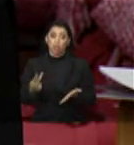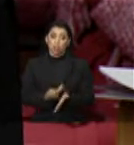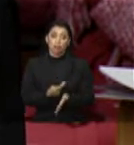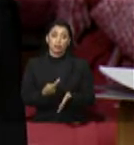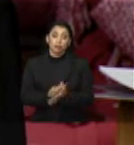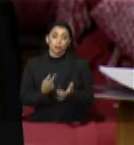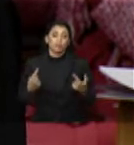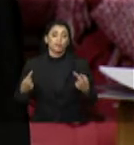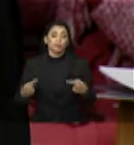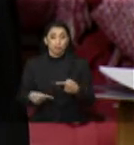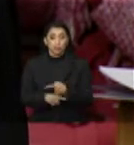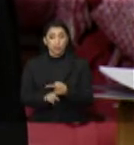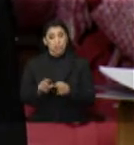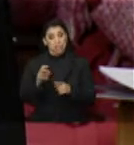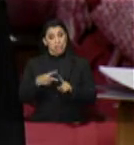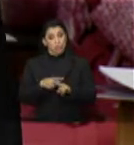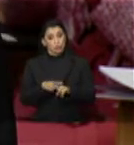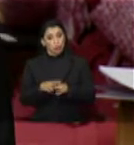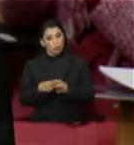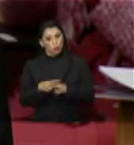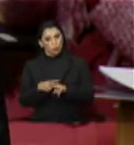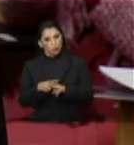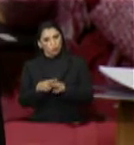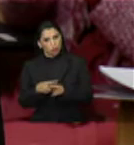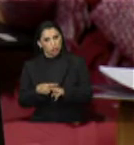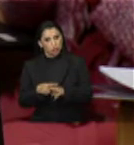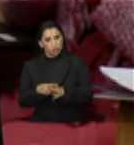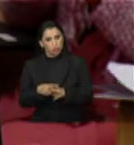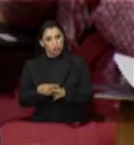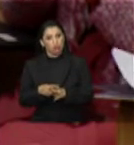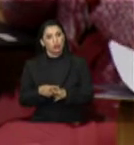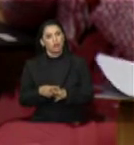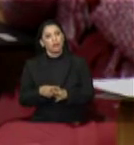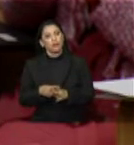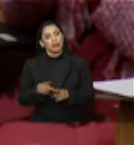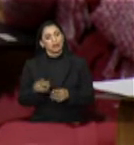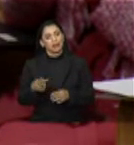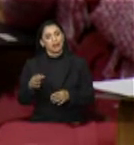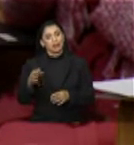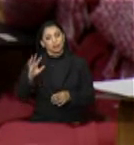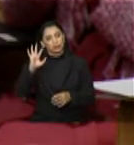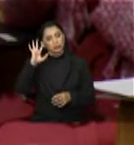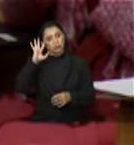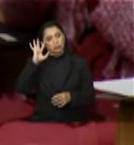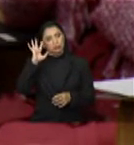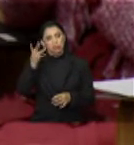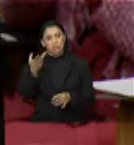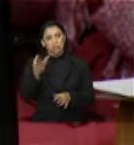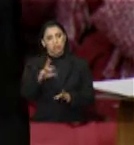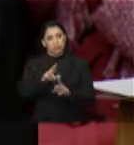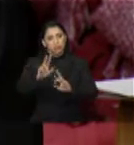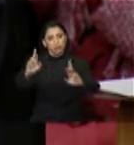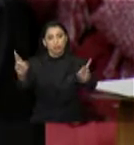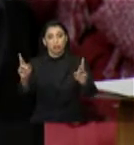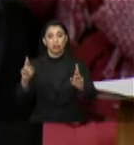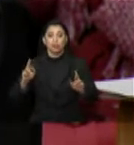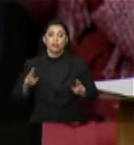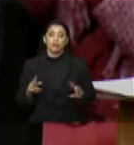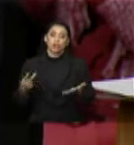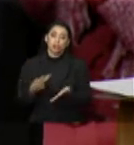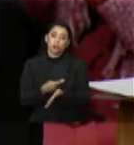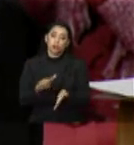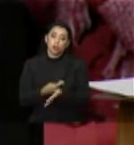que se for corrigido certamente levará uma conclusão diversa desse colegiado o erro apurado